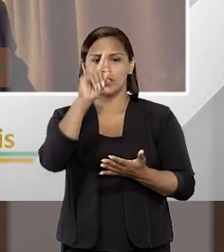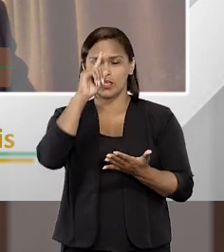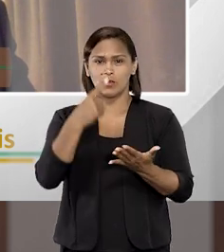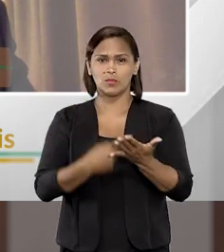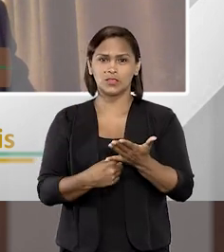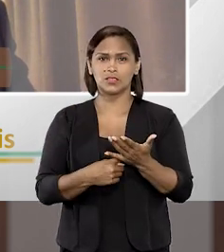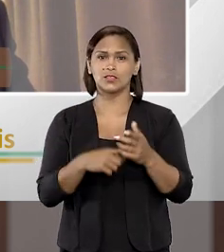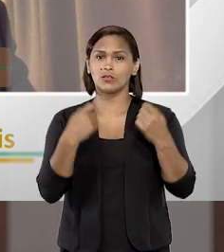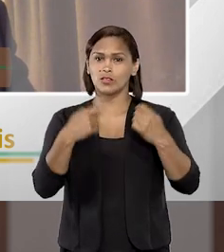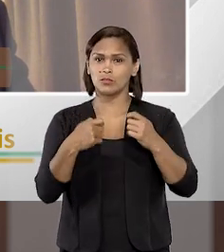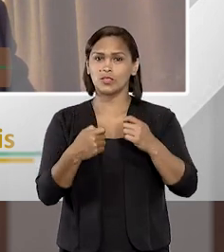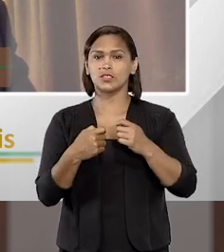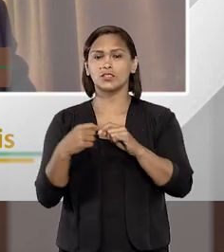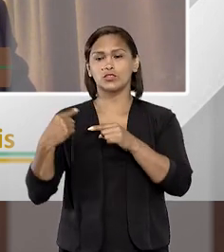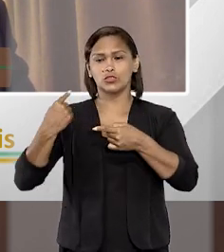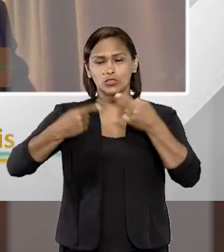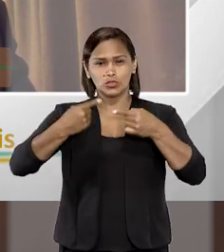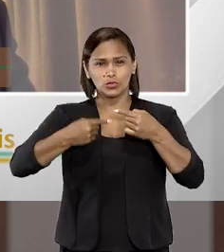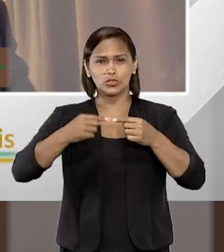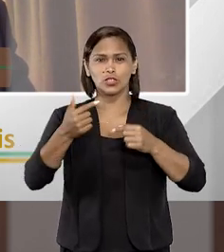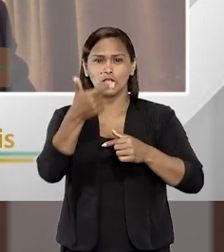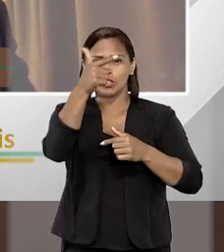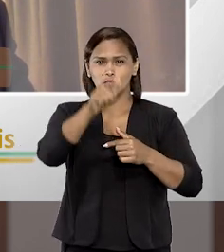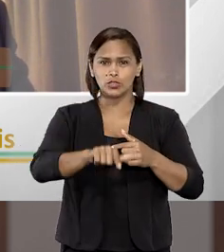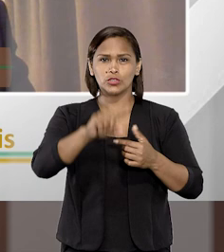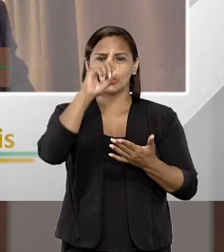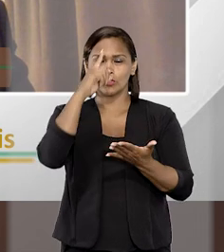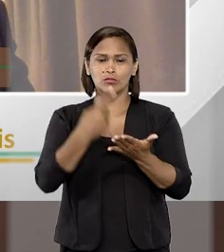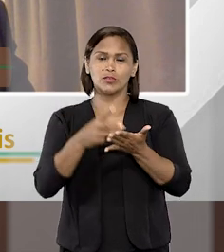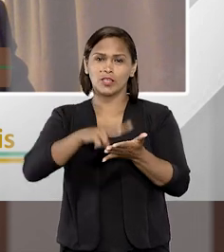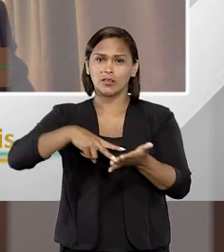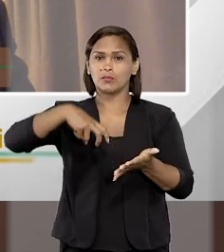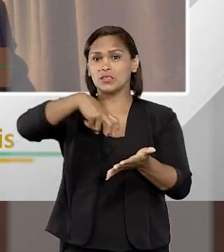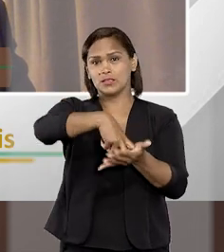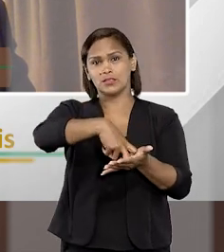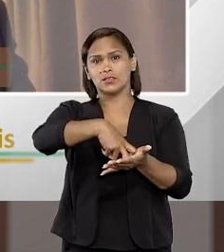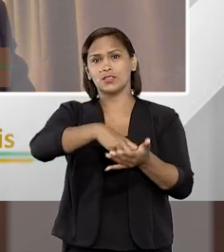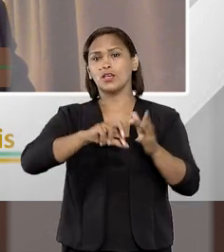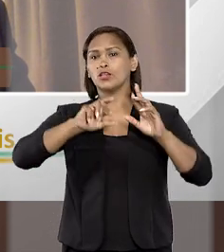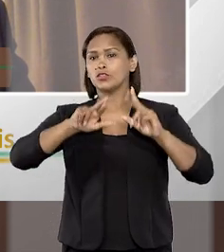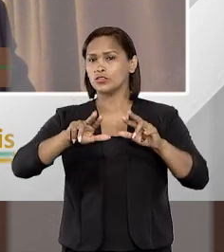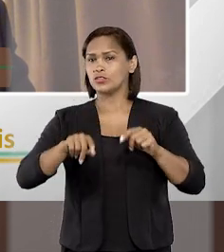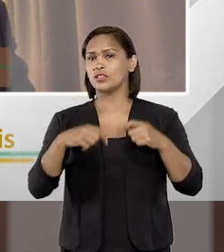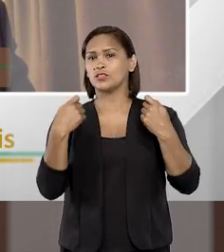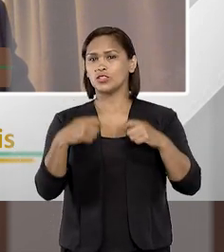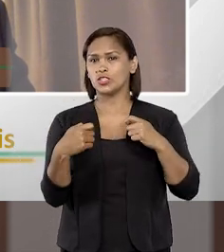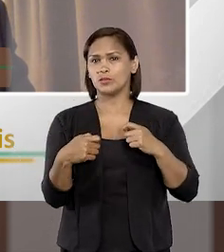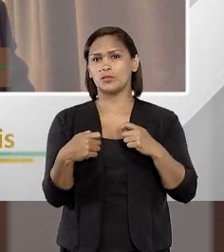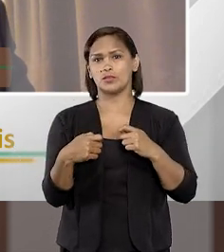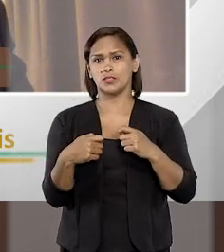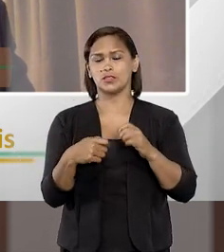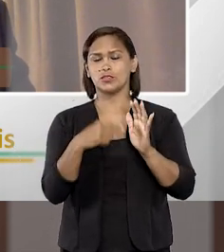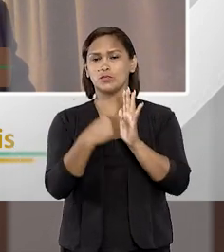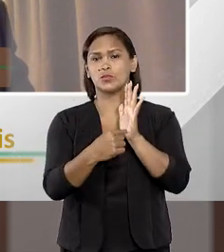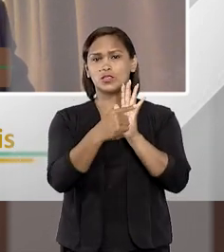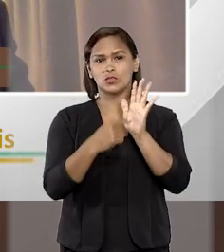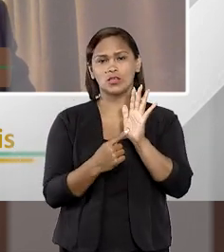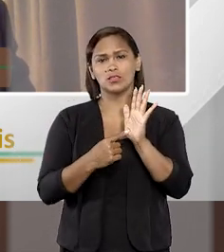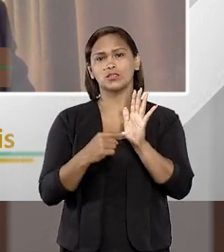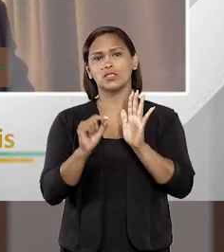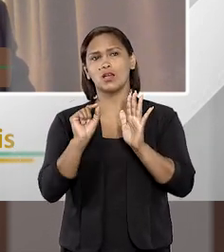passível portanto de uma discussão essa é uma sentença passível portanto de uma anulação